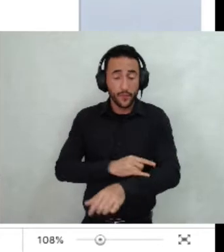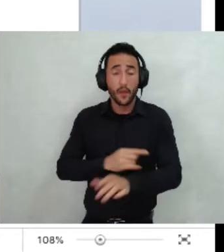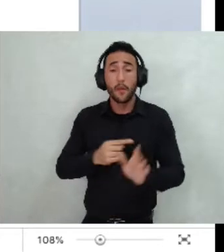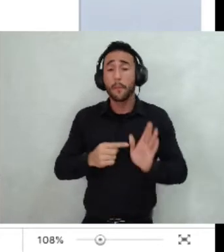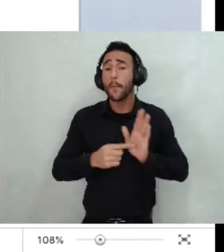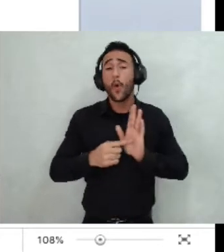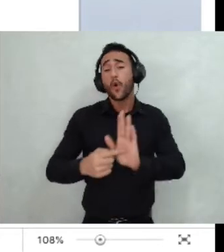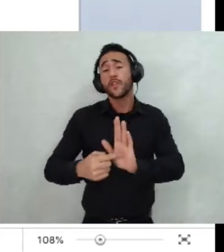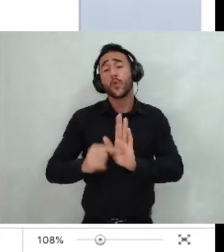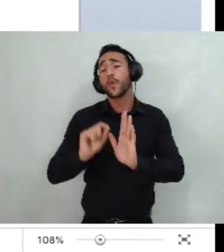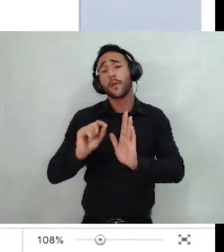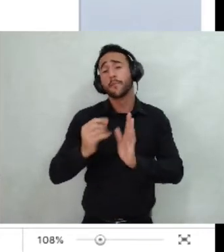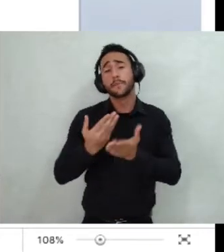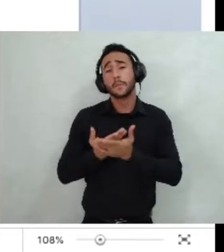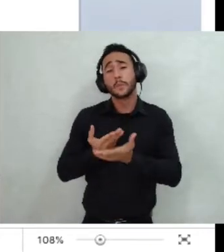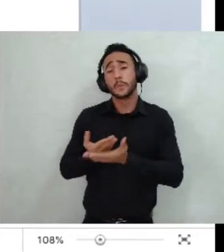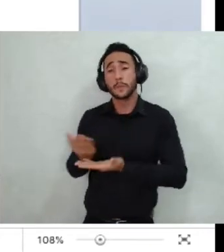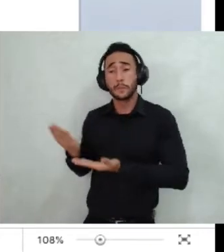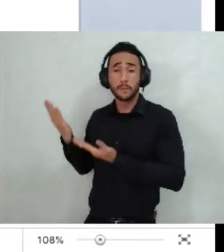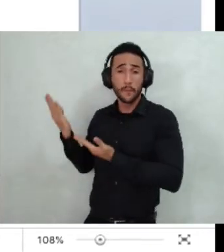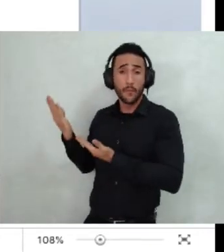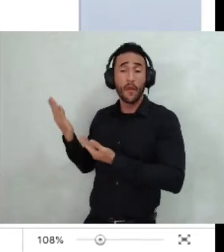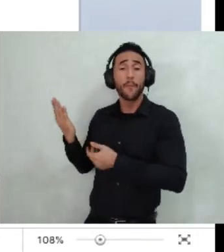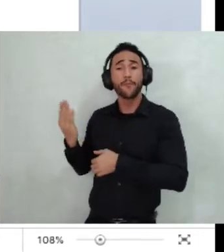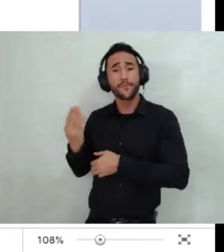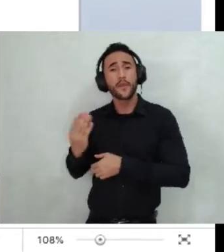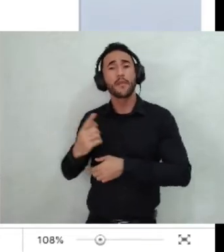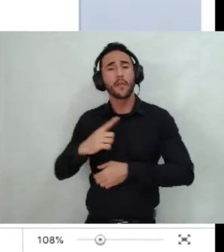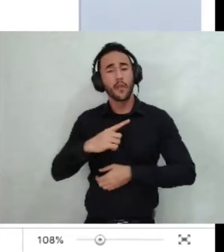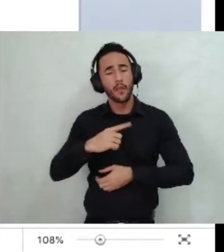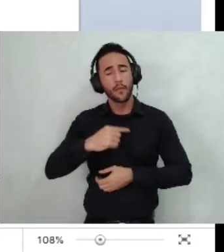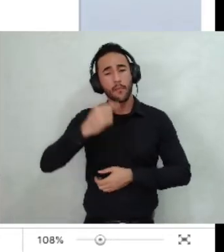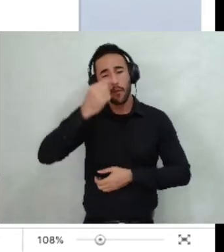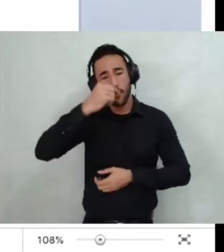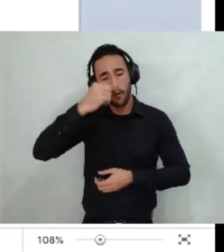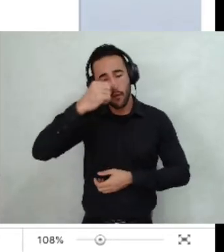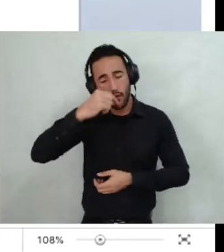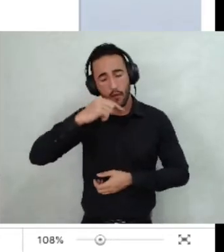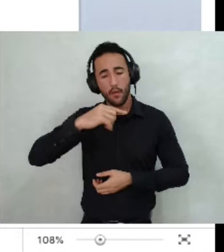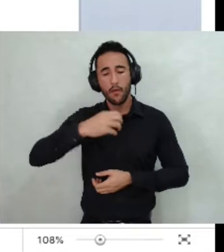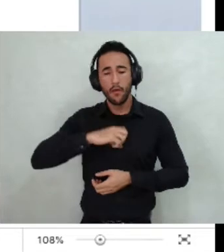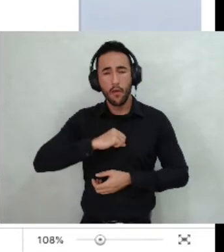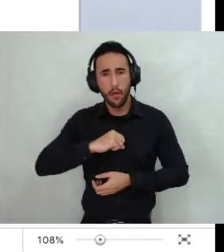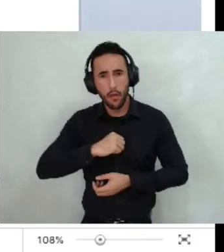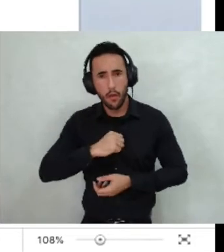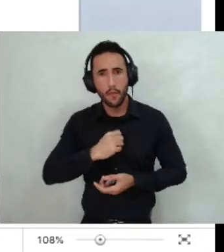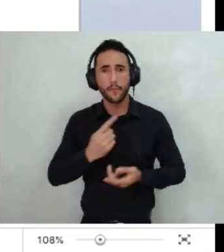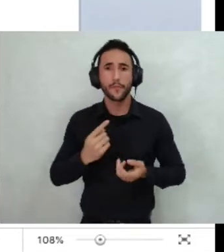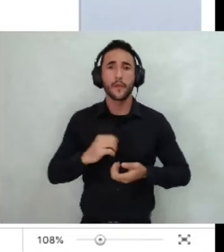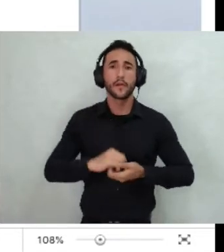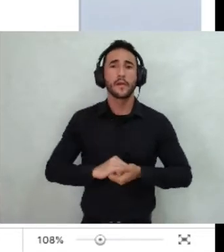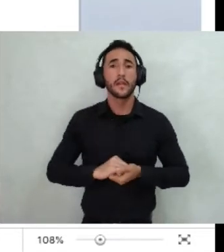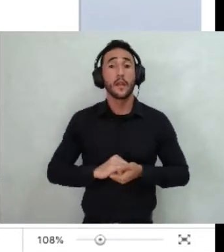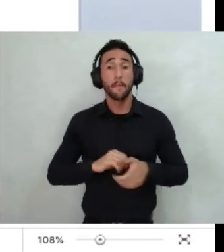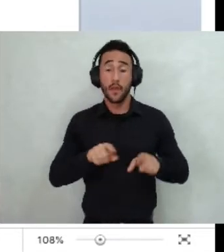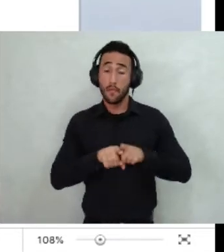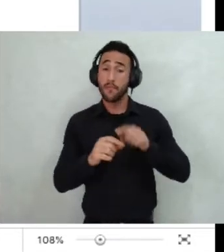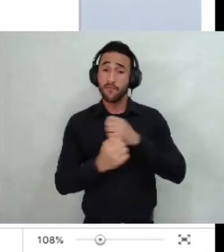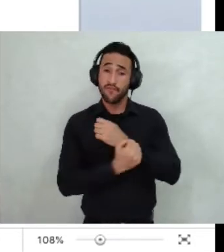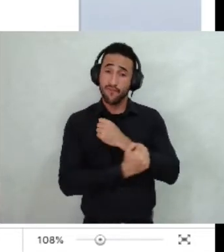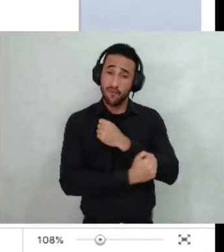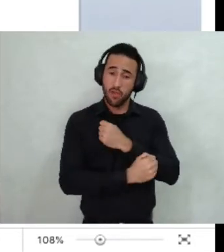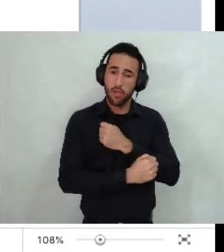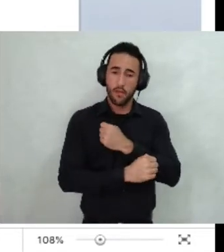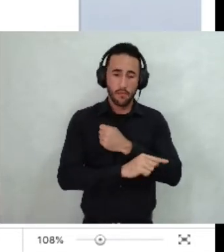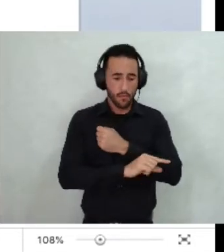mostra que tanto a expectoração como nas fezes e no SUAB